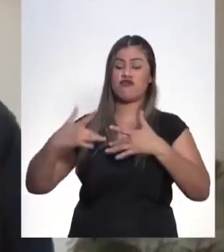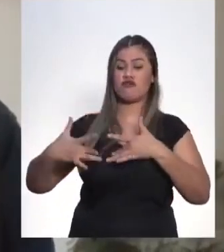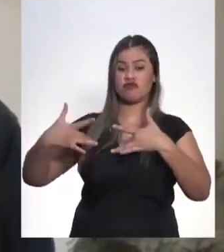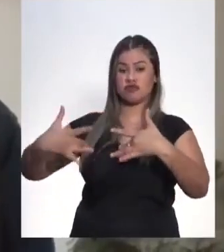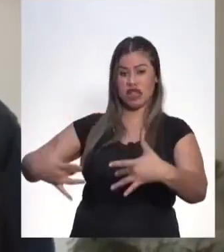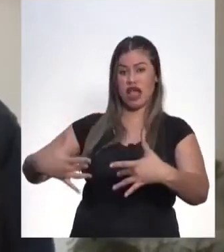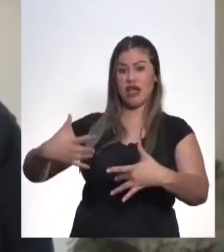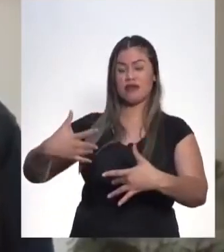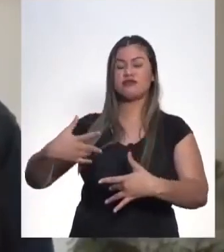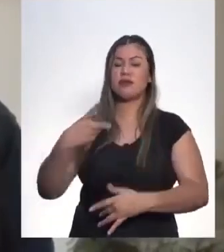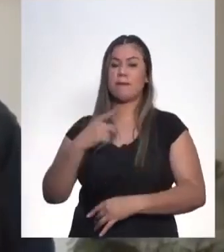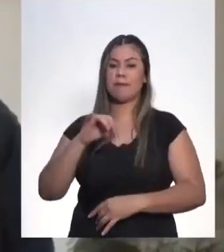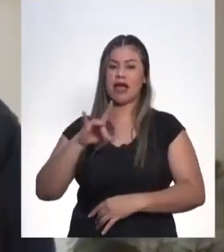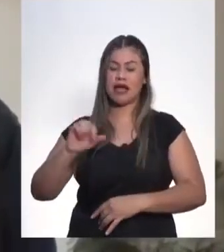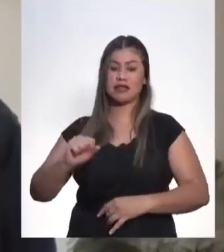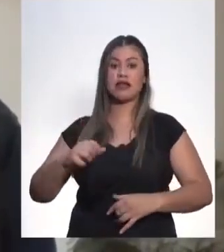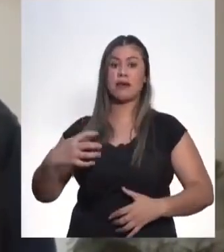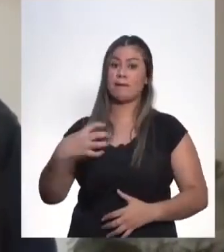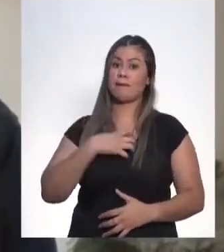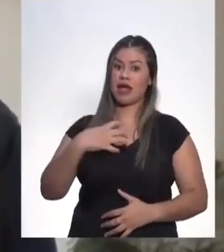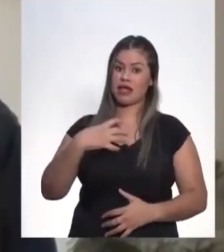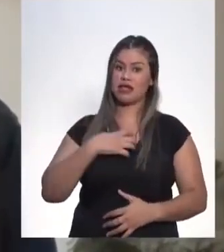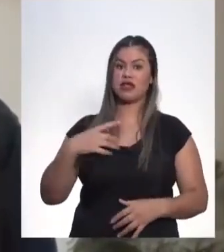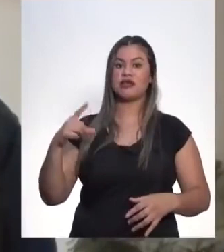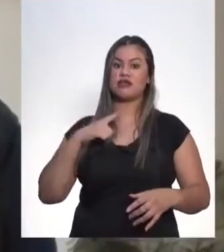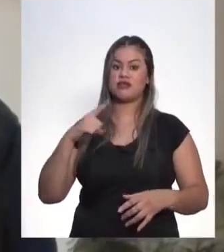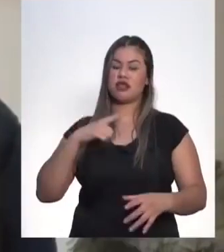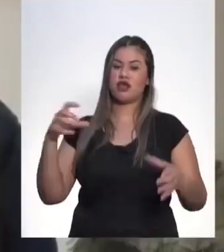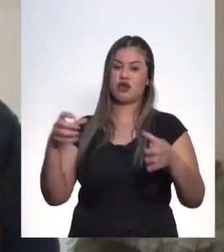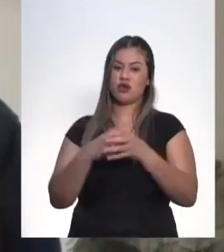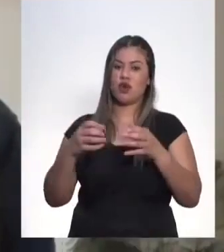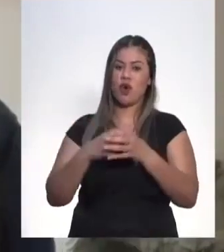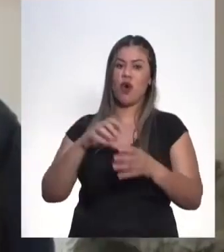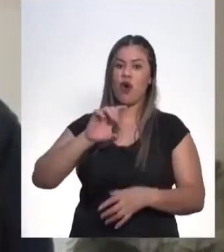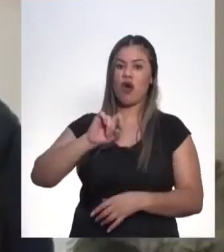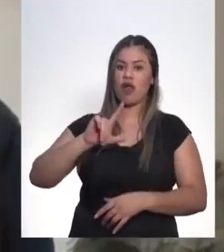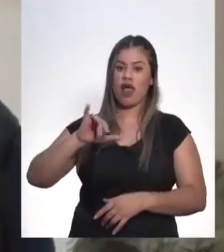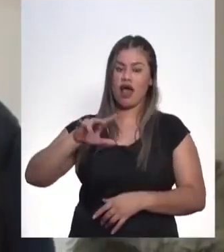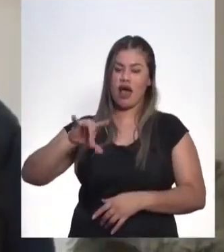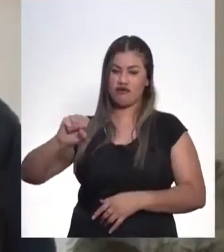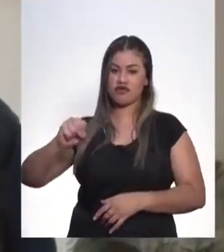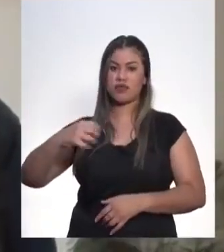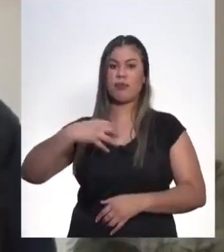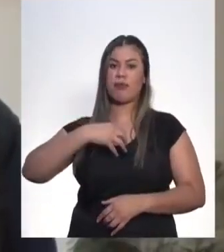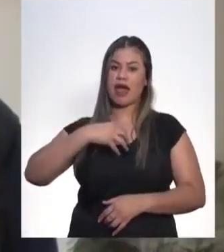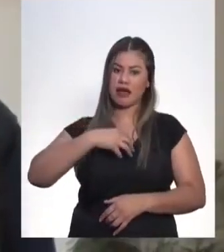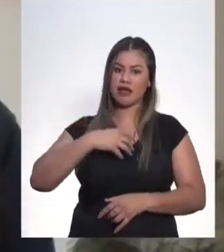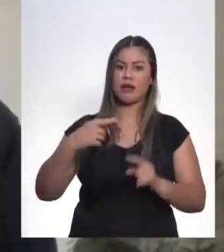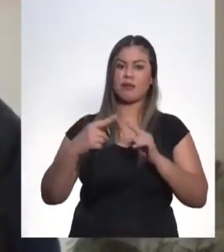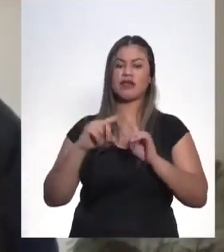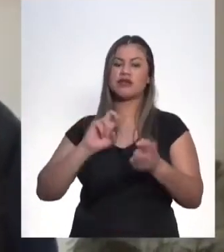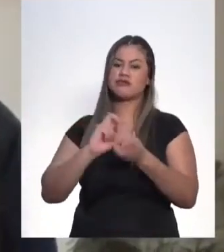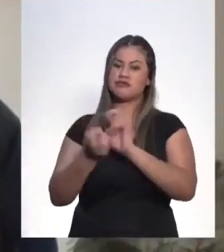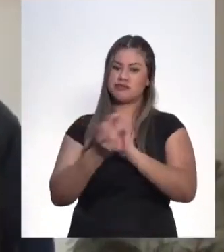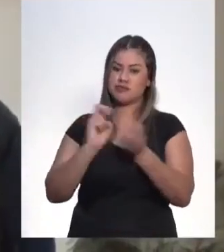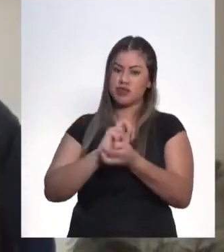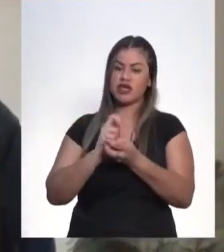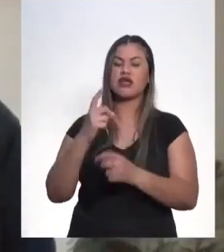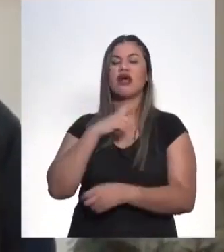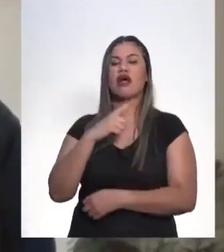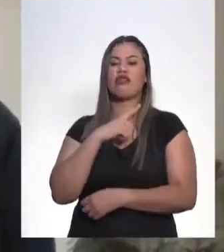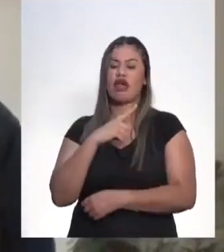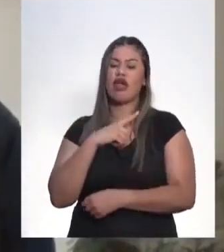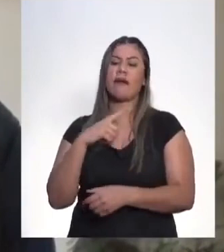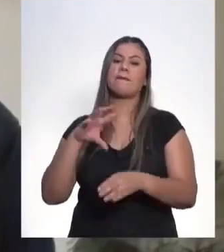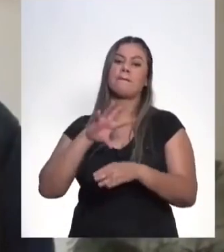Na Bahia tem um corpo de combatentes específico chamado Zuavos Baianos, onde muitos eram capoeiras também inseridos ali